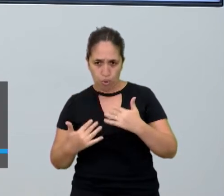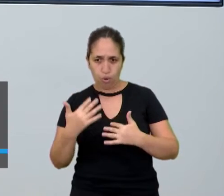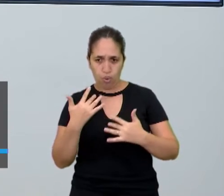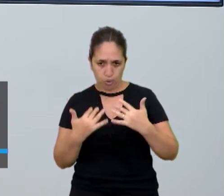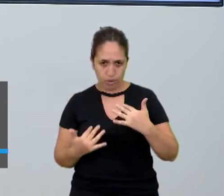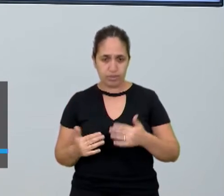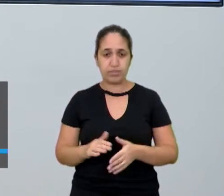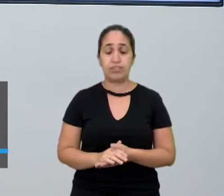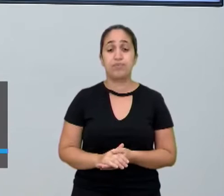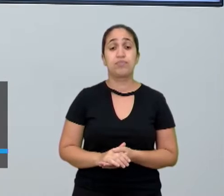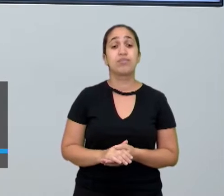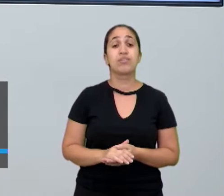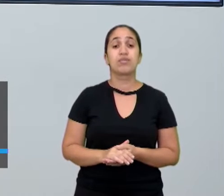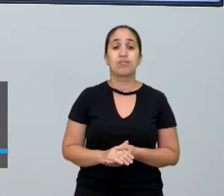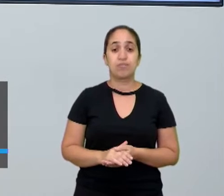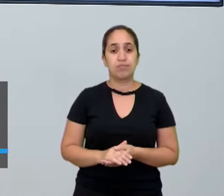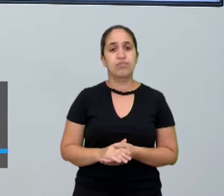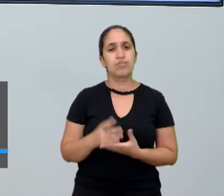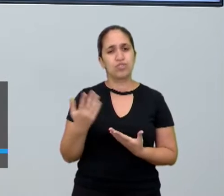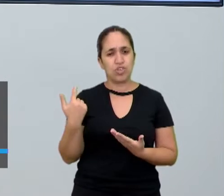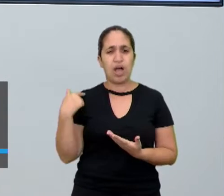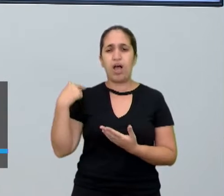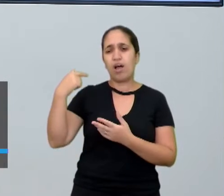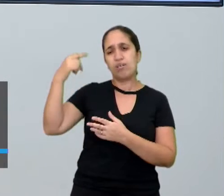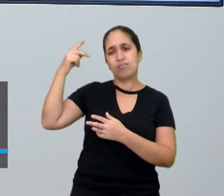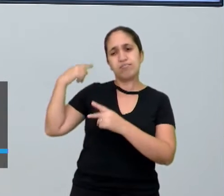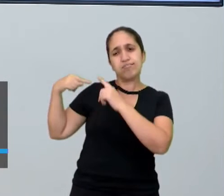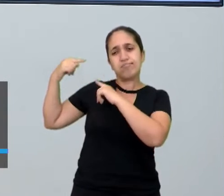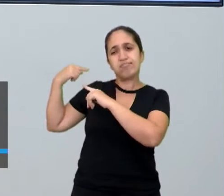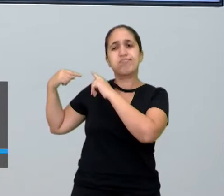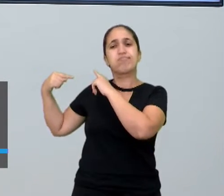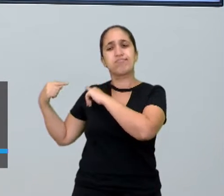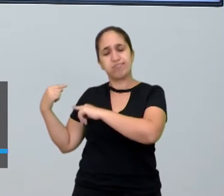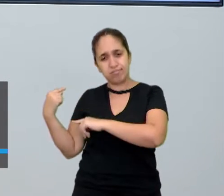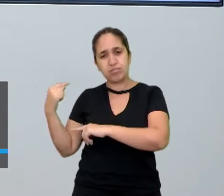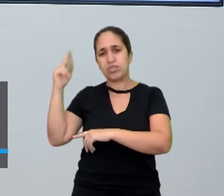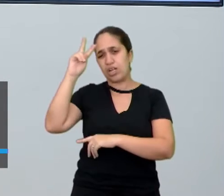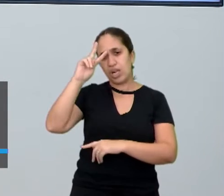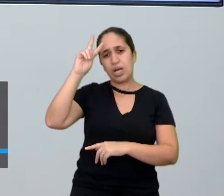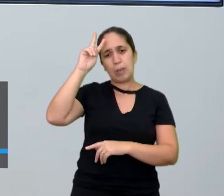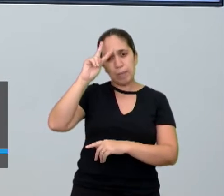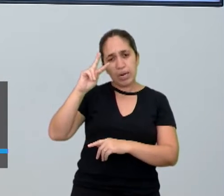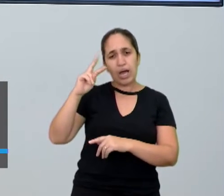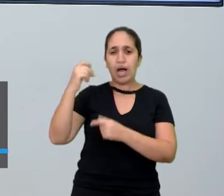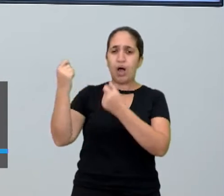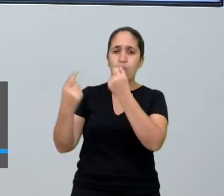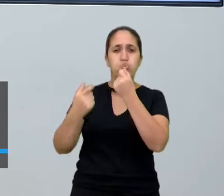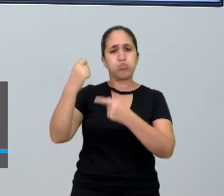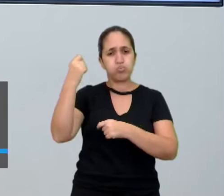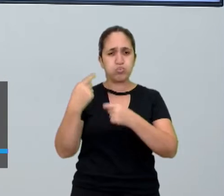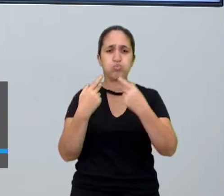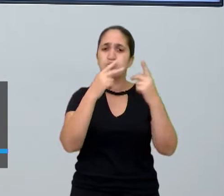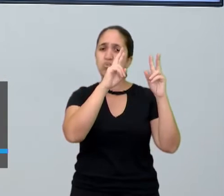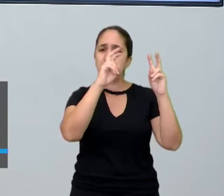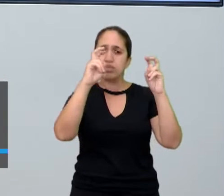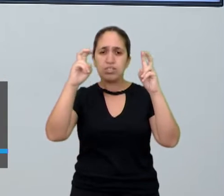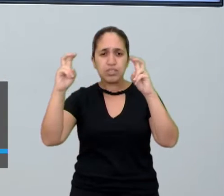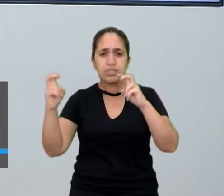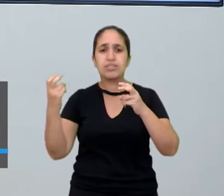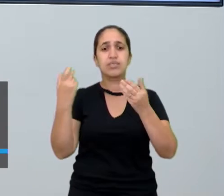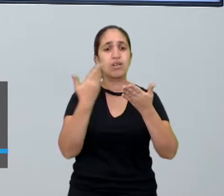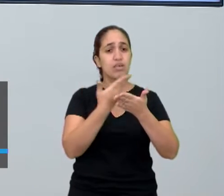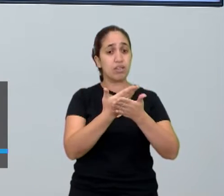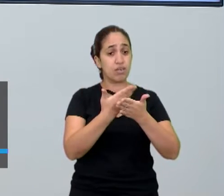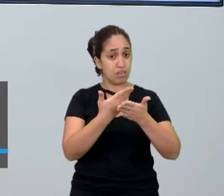Então, olha só, a gente viu aí, a gente fez uma retrospectiva, a gente falou um pouquinho de alguns dos temas que a gente trabalhou e